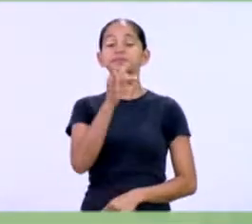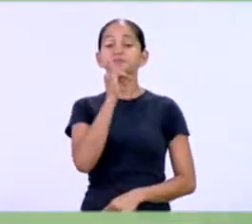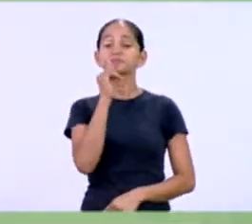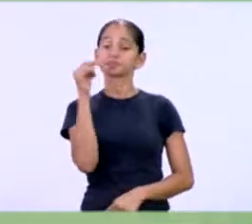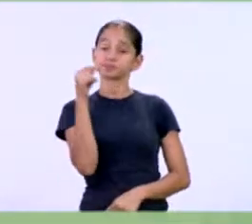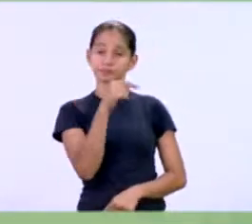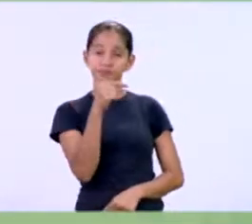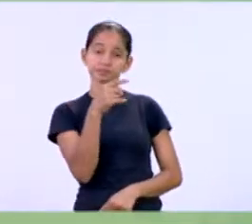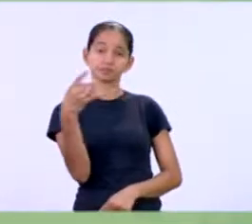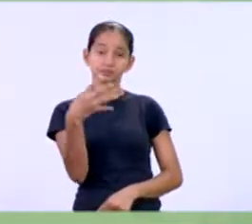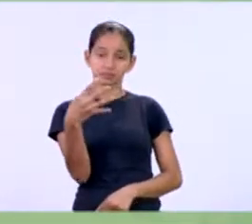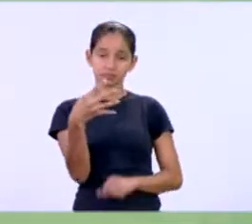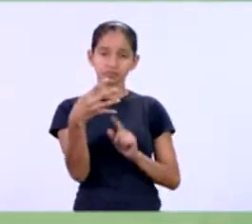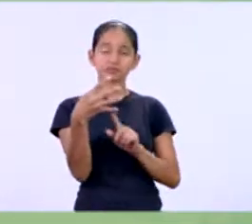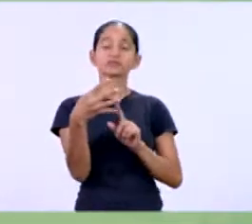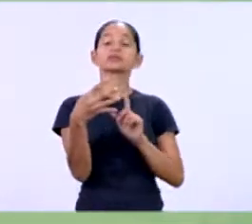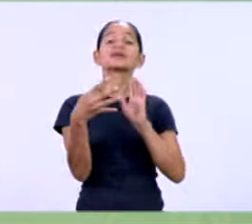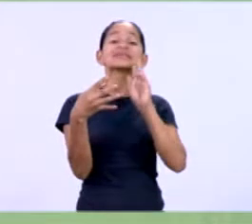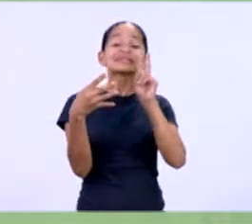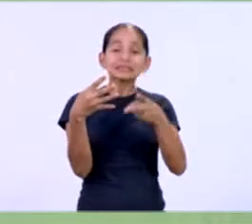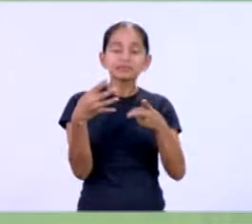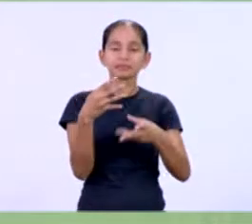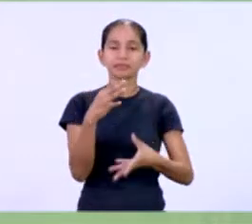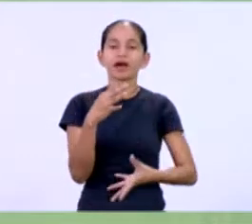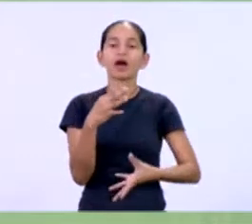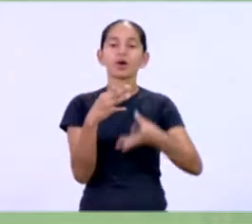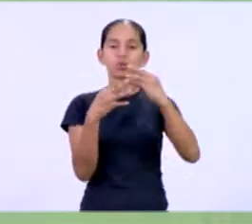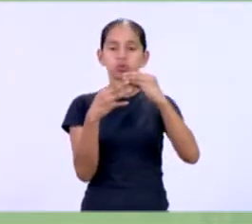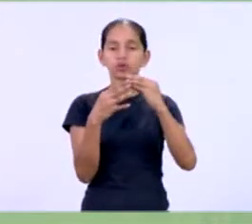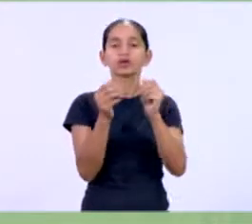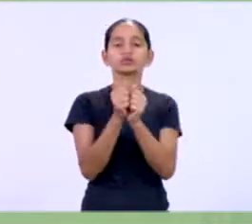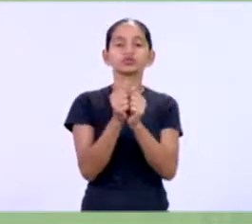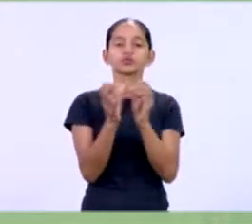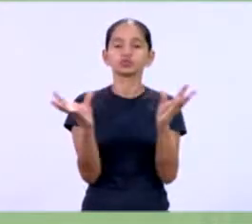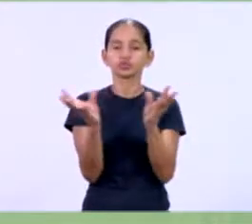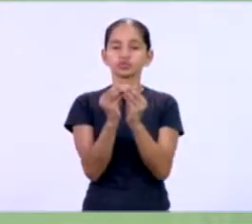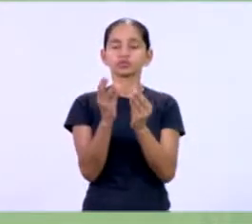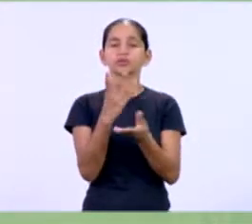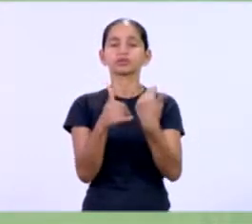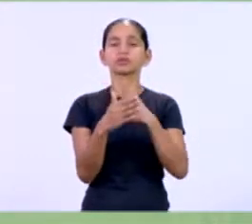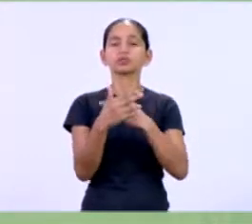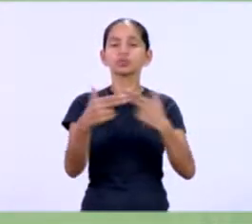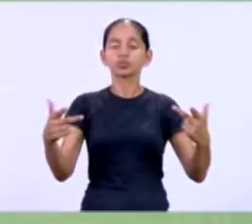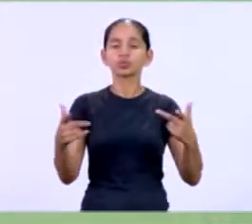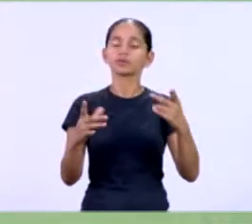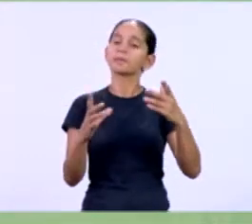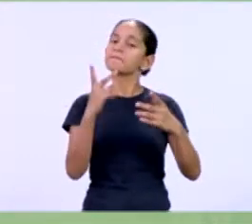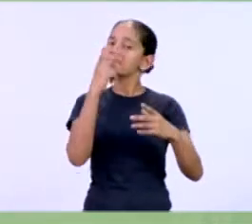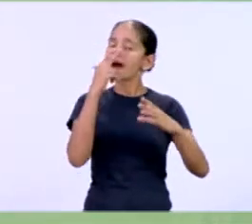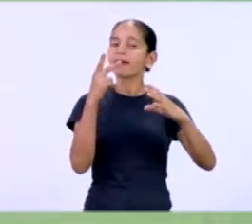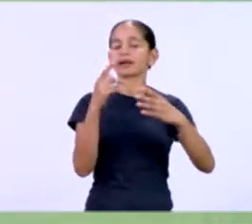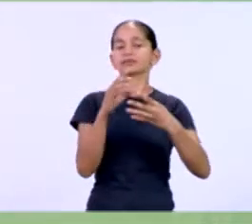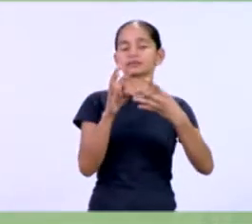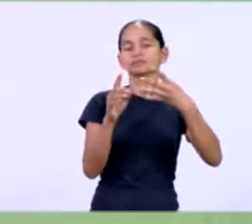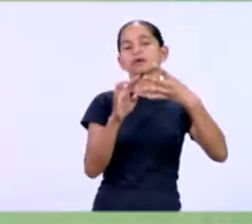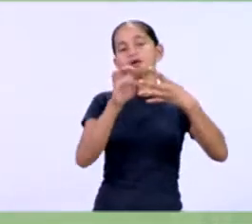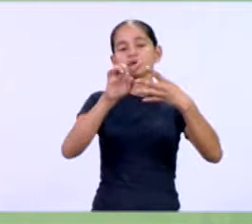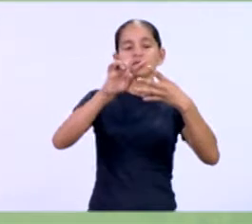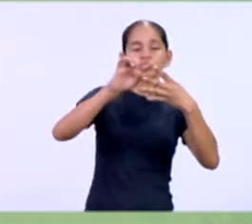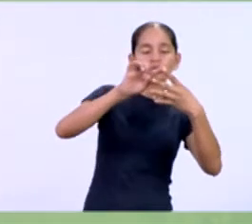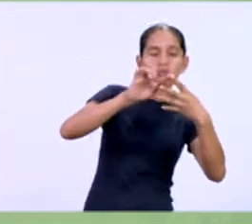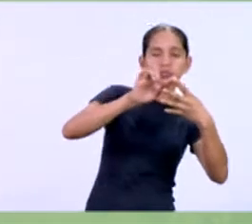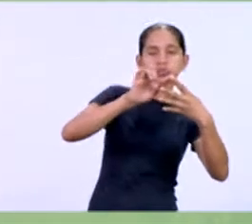aqui para finalizar uma espécie de ciclo, né, que a gente poderia ter aqui